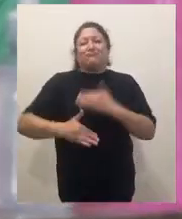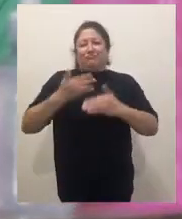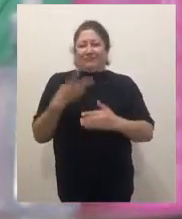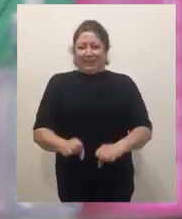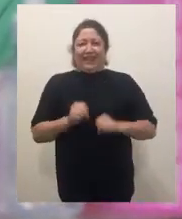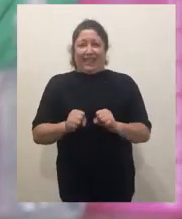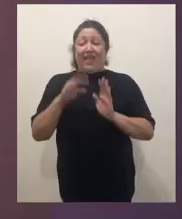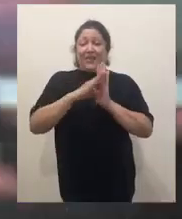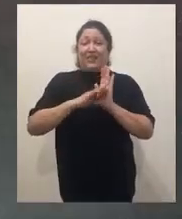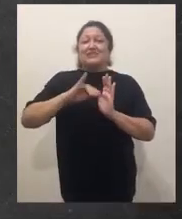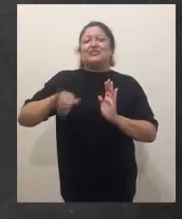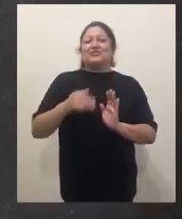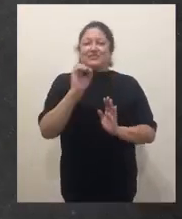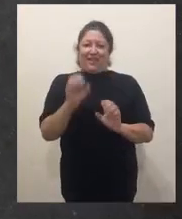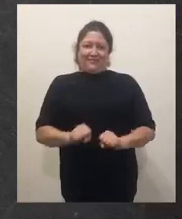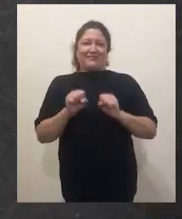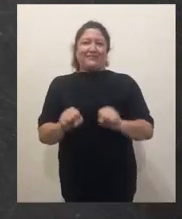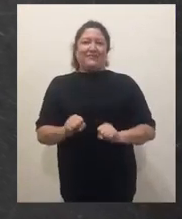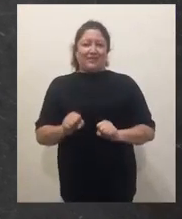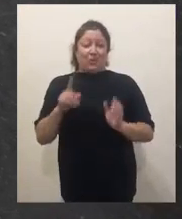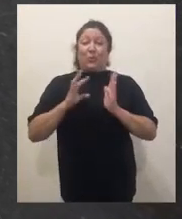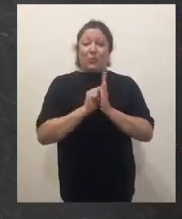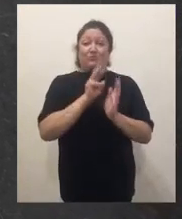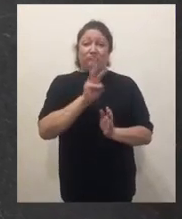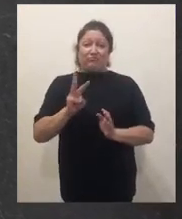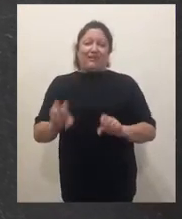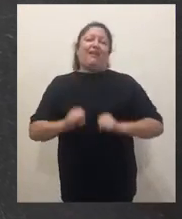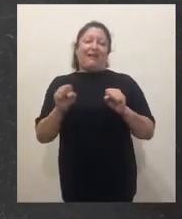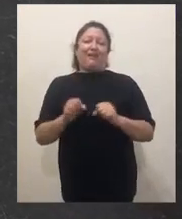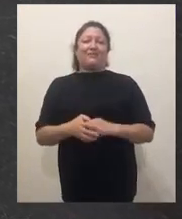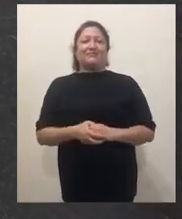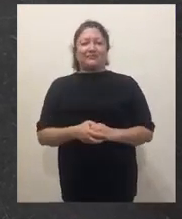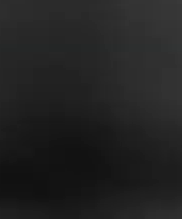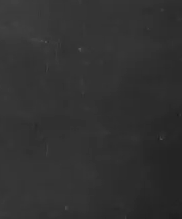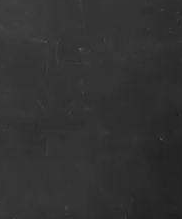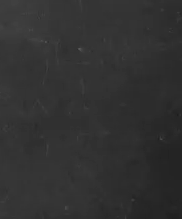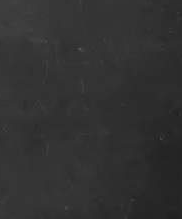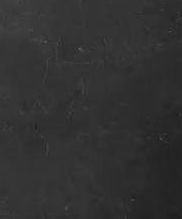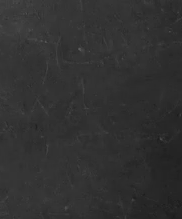crescer na nossa cidade. Programa Canoas Juro Zero. Inscreva-se no site da Prefeitura.